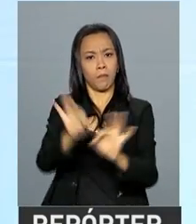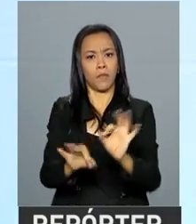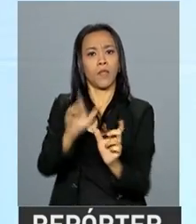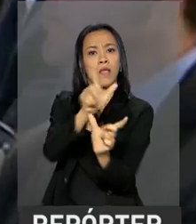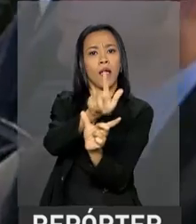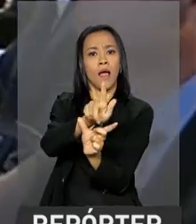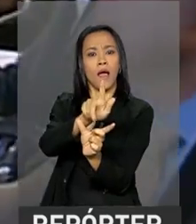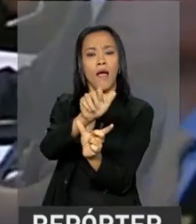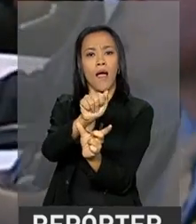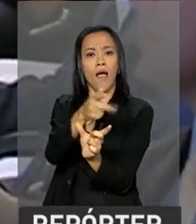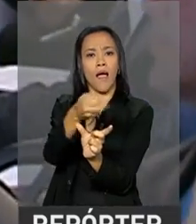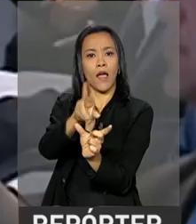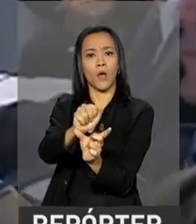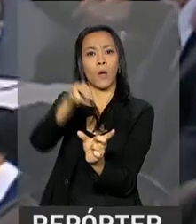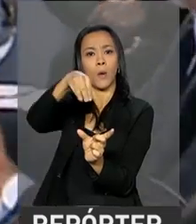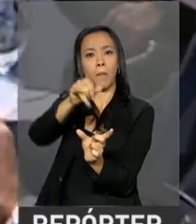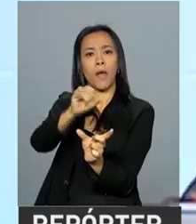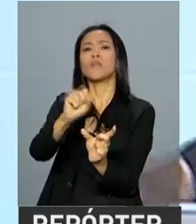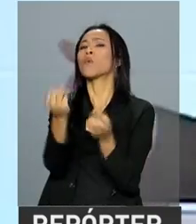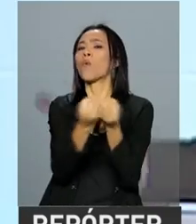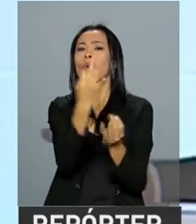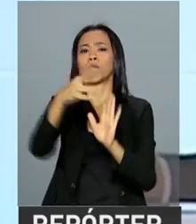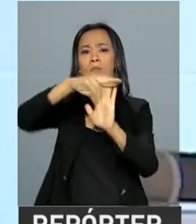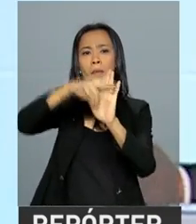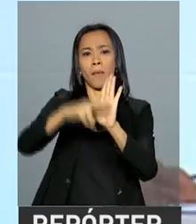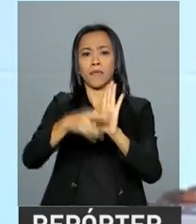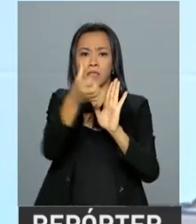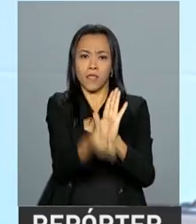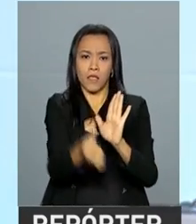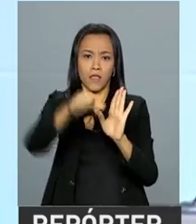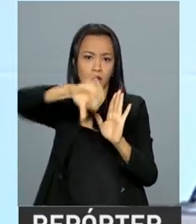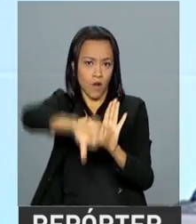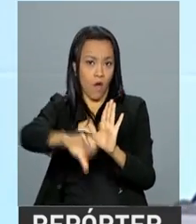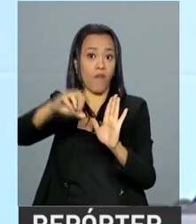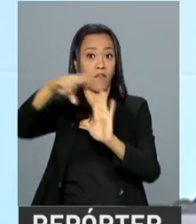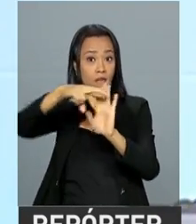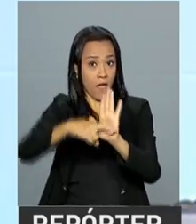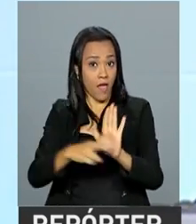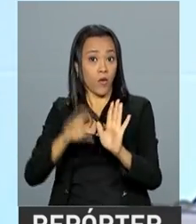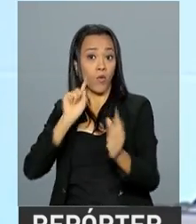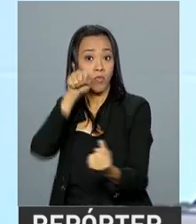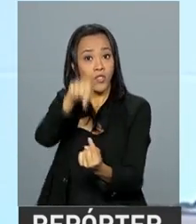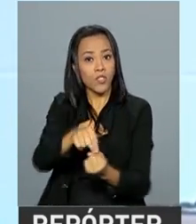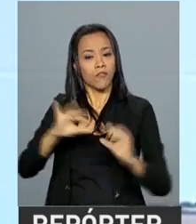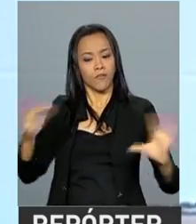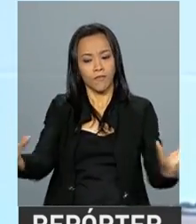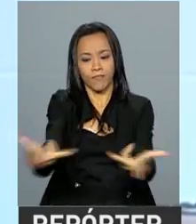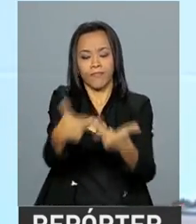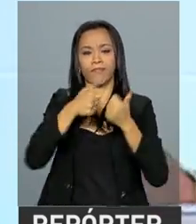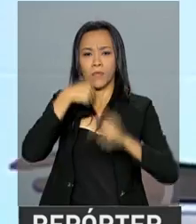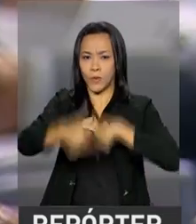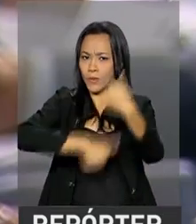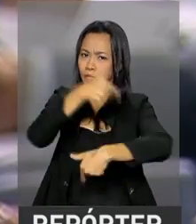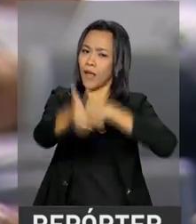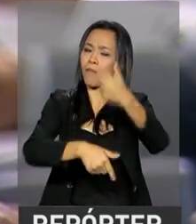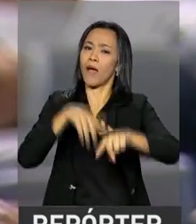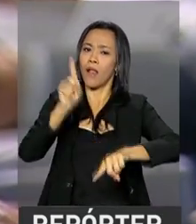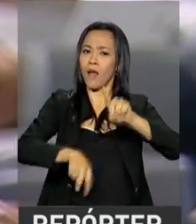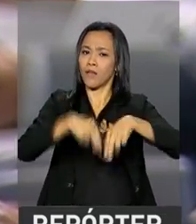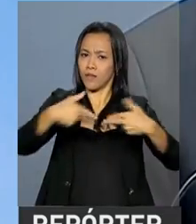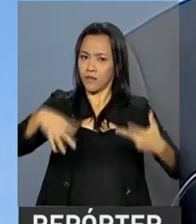69 medidas para desburocratizar e dar eficiência e competitividade aos produtos do